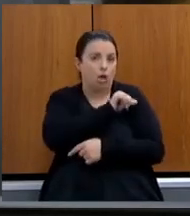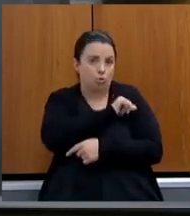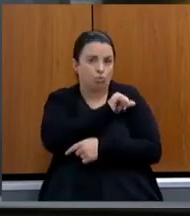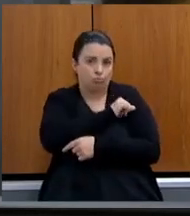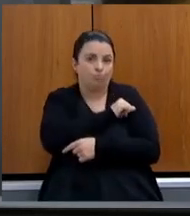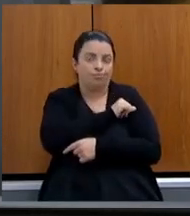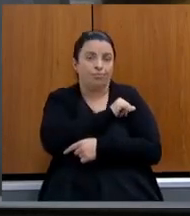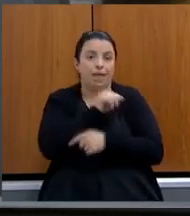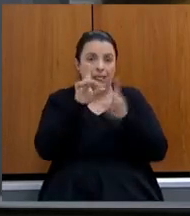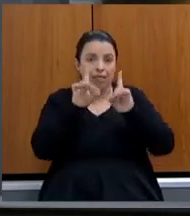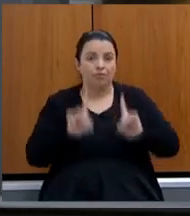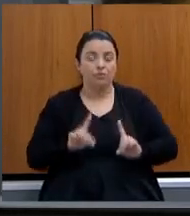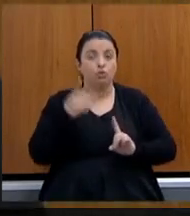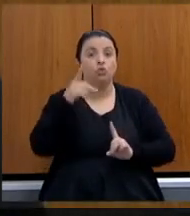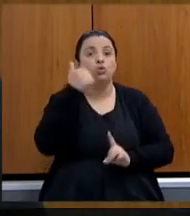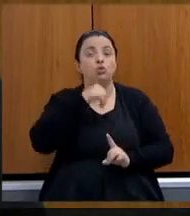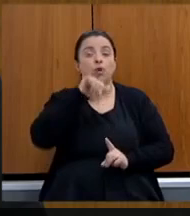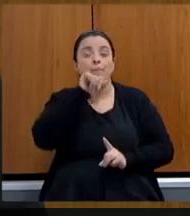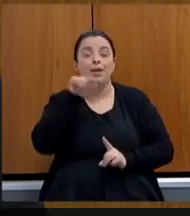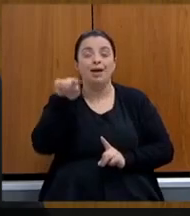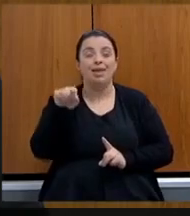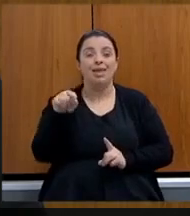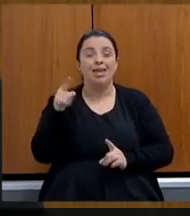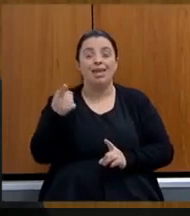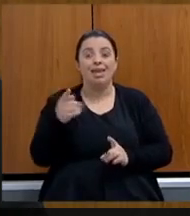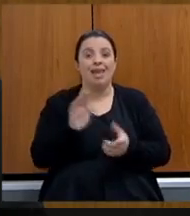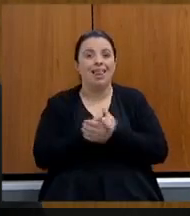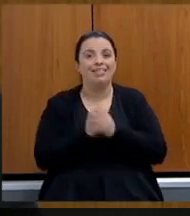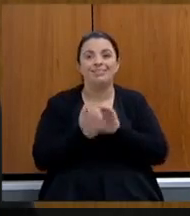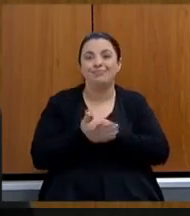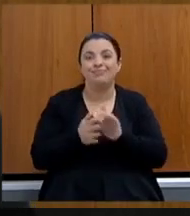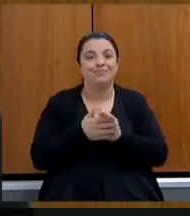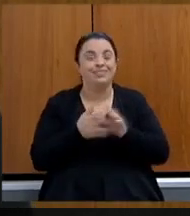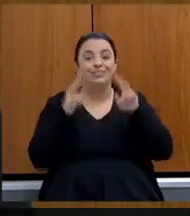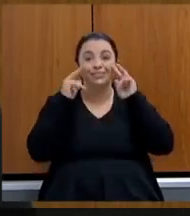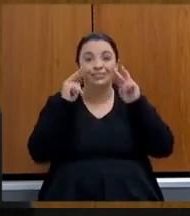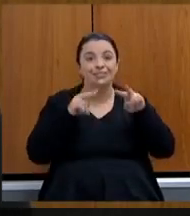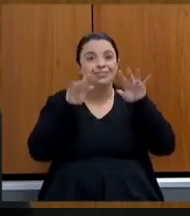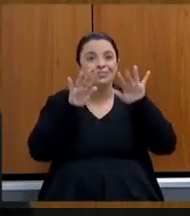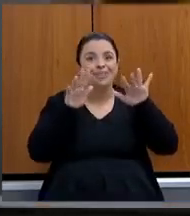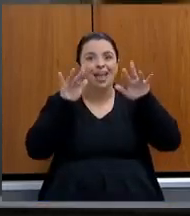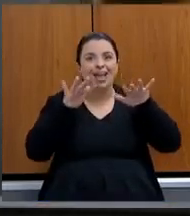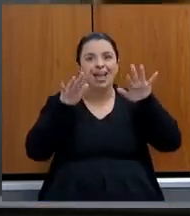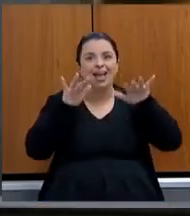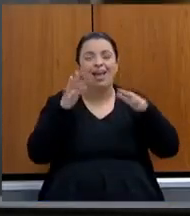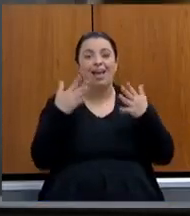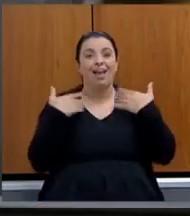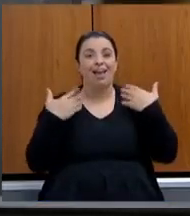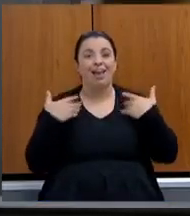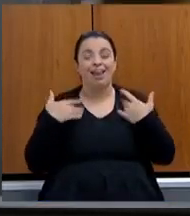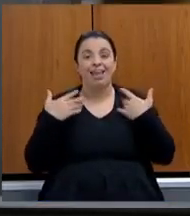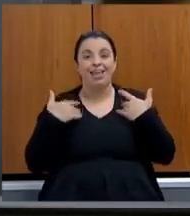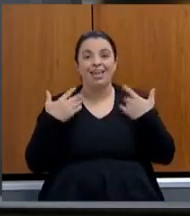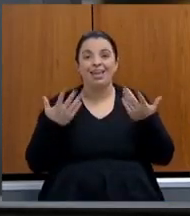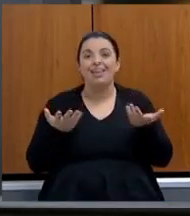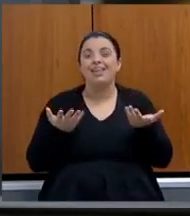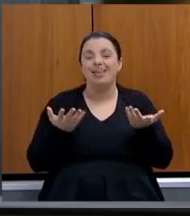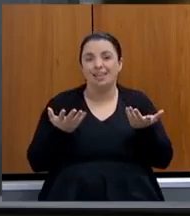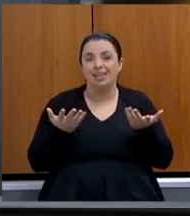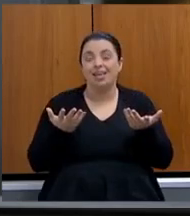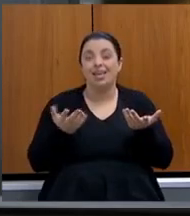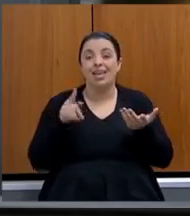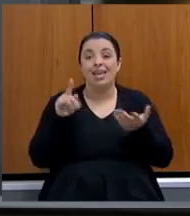entrando ela vai se lembrar e ansiedade dela e alegria no olhar porque a gente não via o rosto todo e ela disse assim